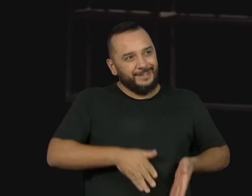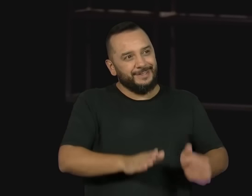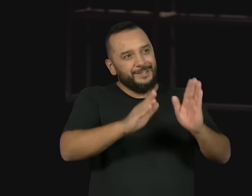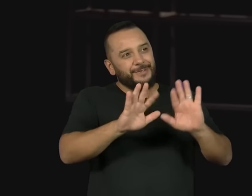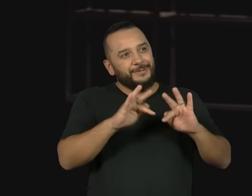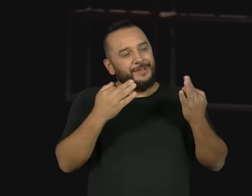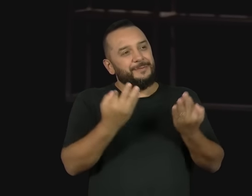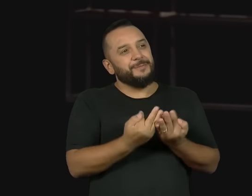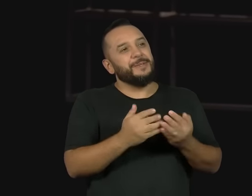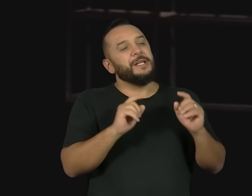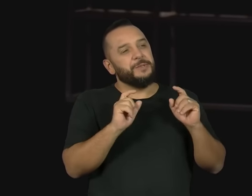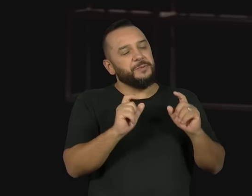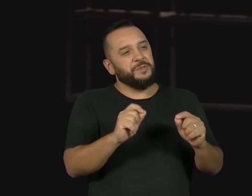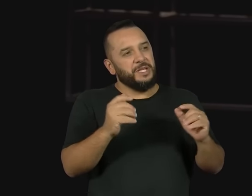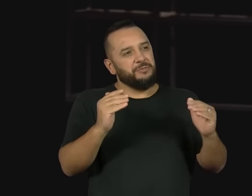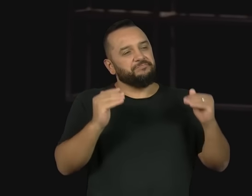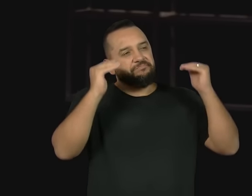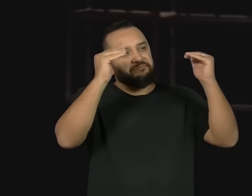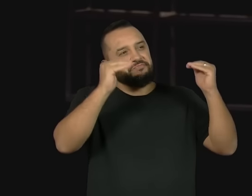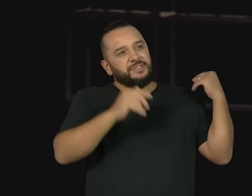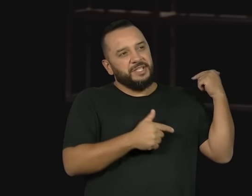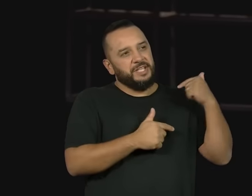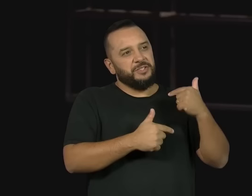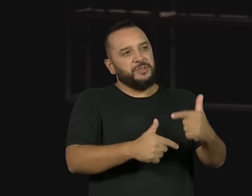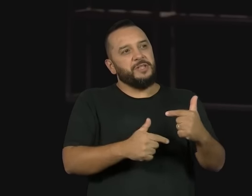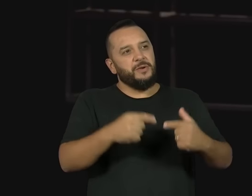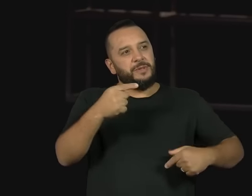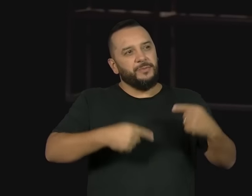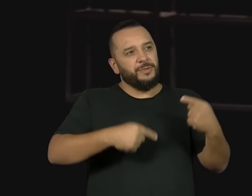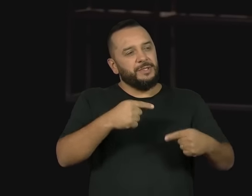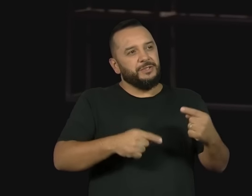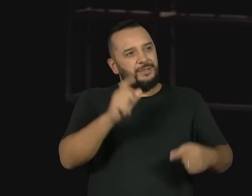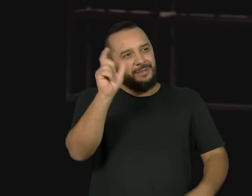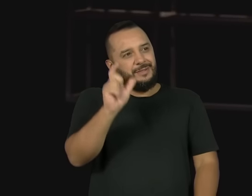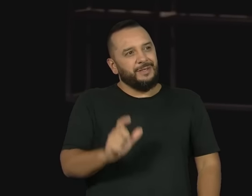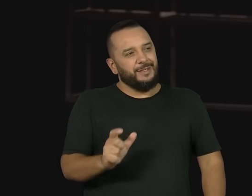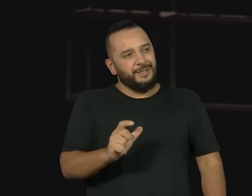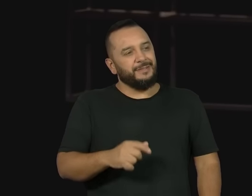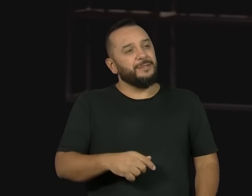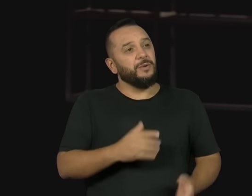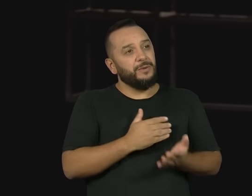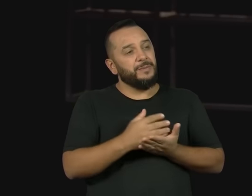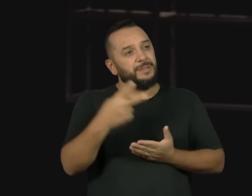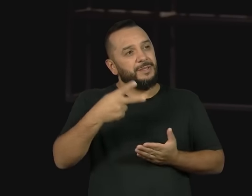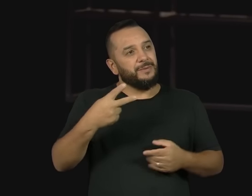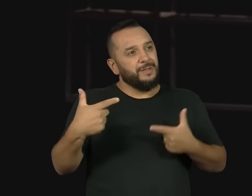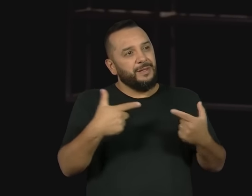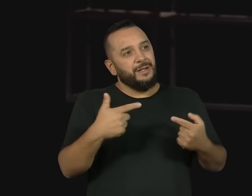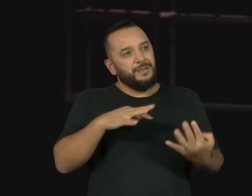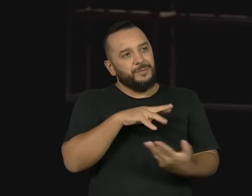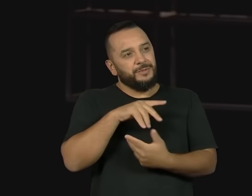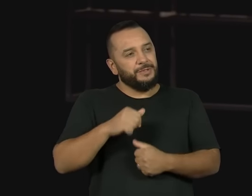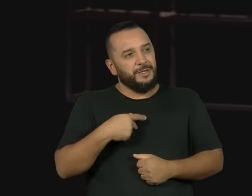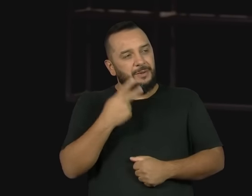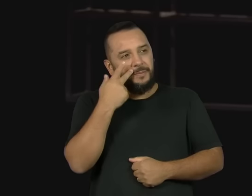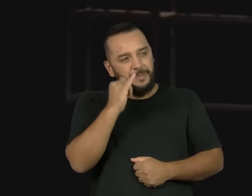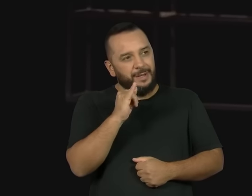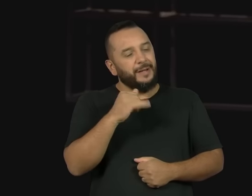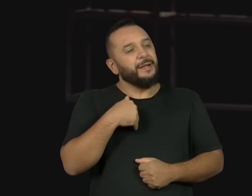família aristocrática e tradicional na política italiana, no início da Segunda Guerra Mundial. Seu pai, o